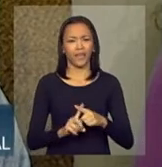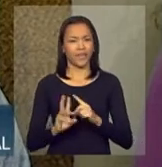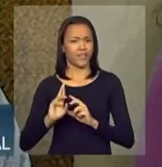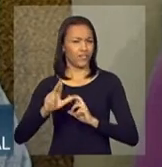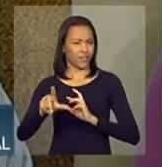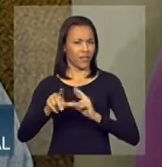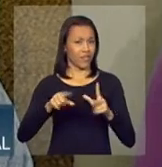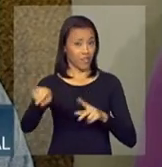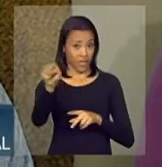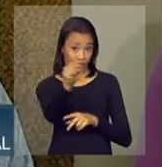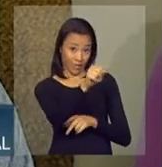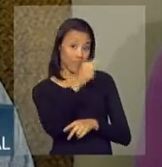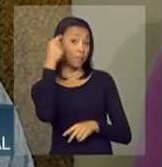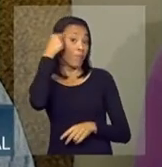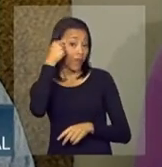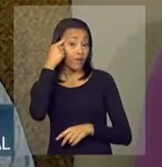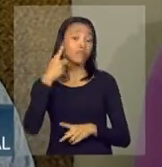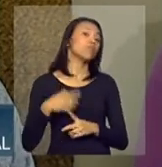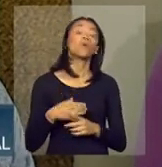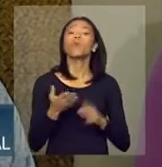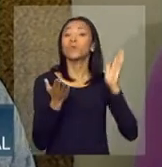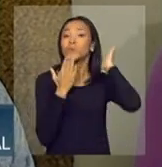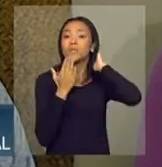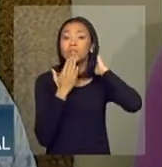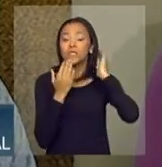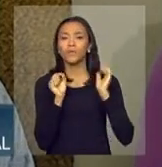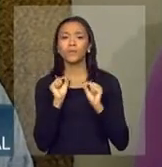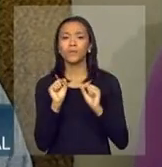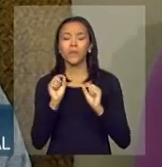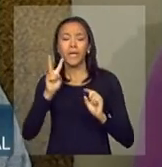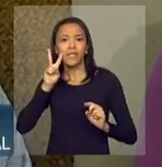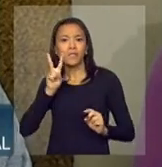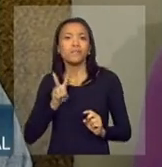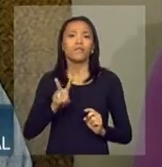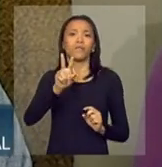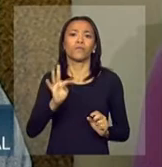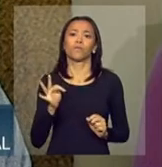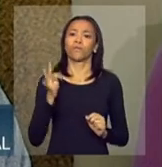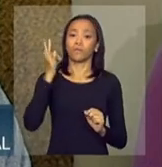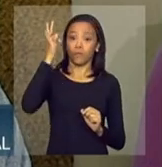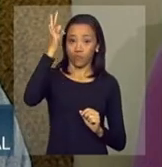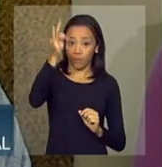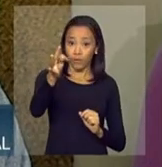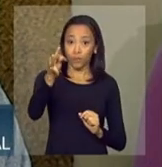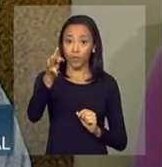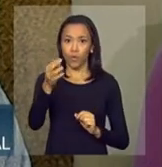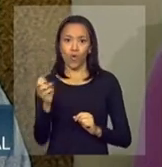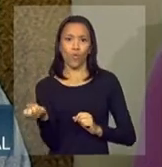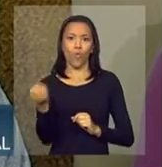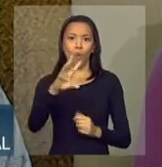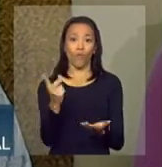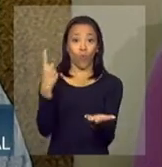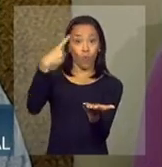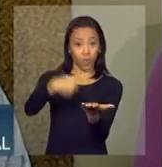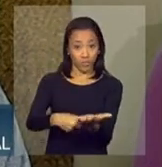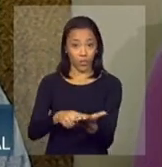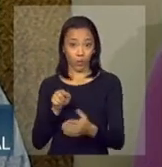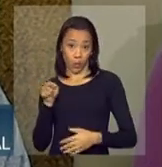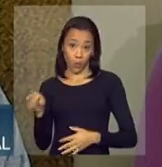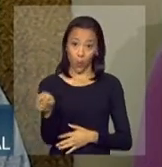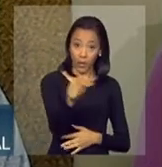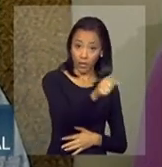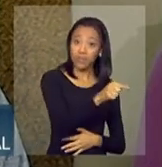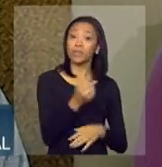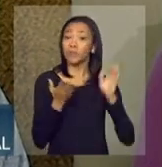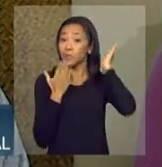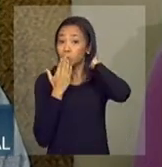muitos pensam, os índios, os indígenas apontam para o futuro. E um novo pacto com esses povos precisa ser feito